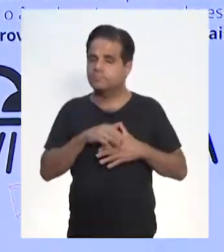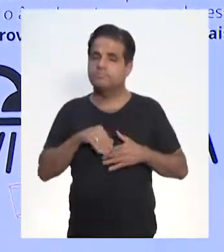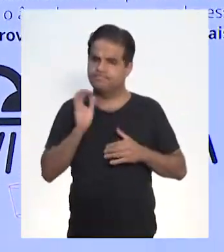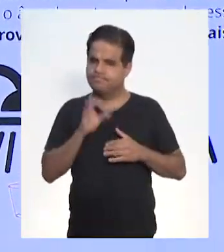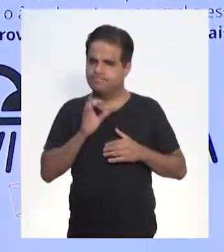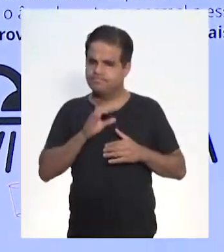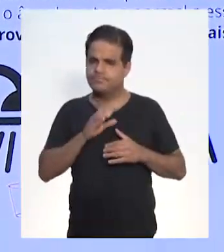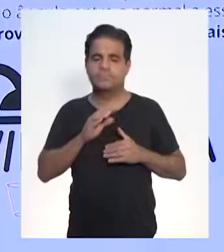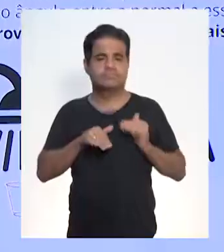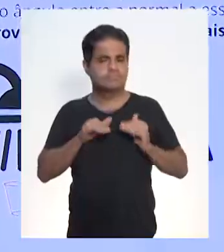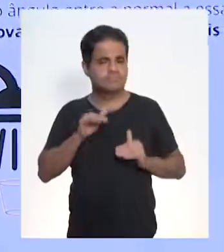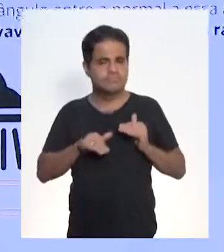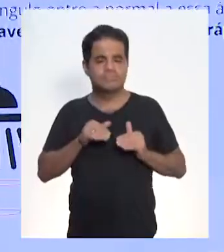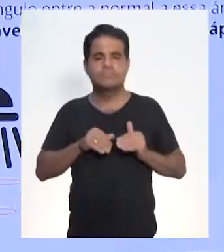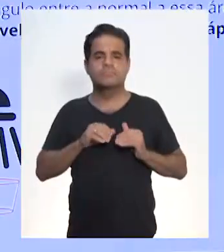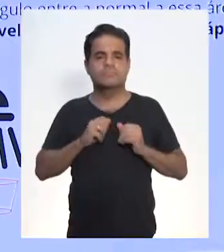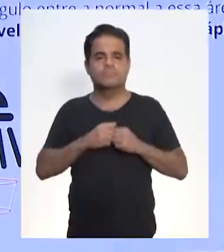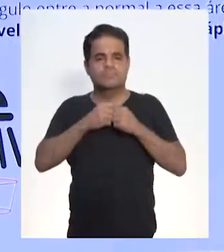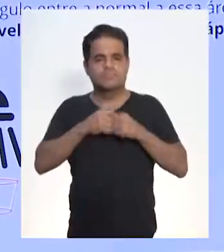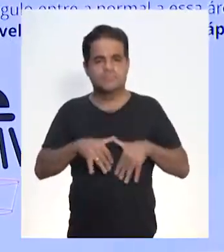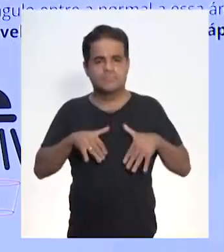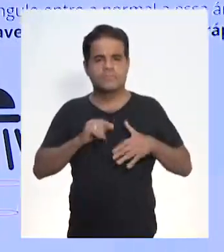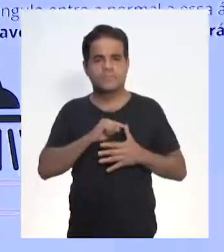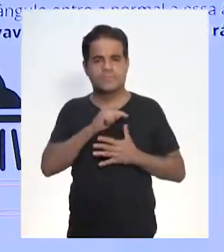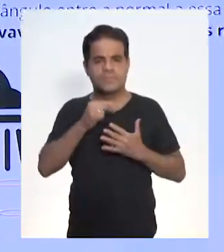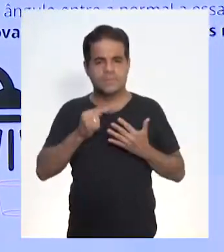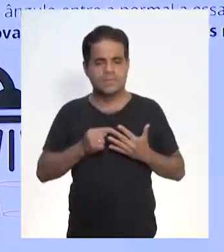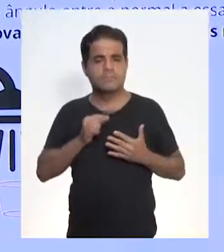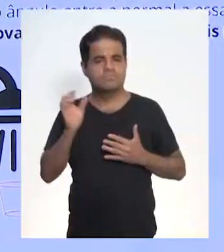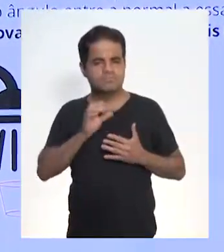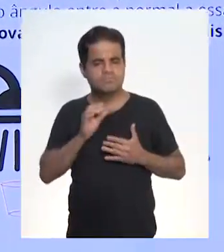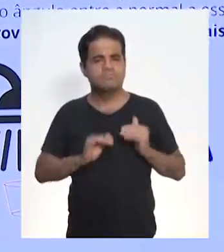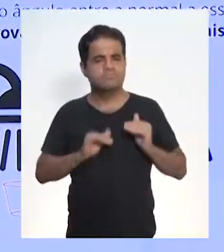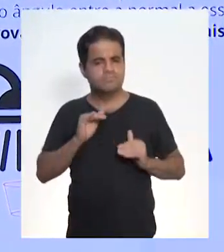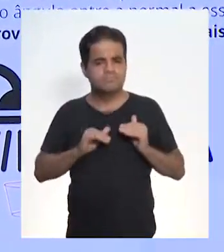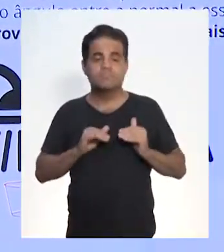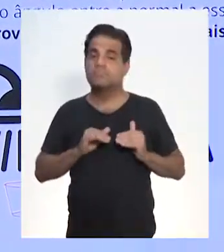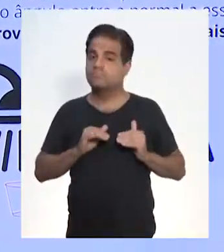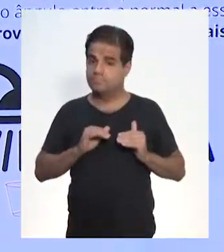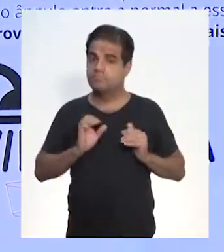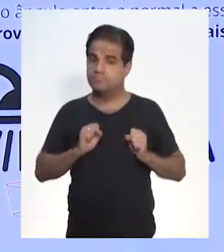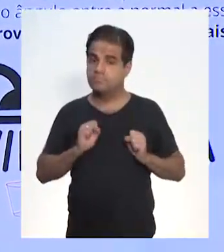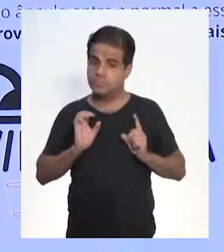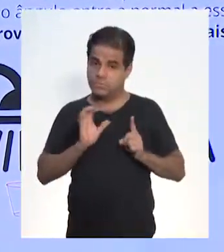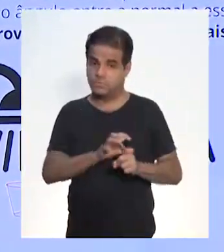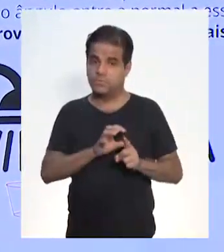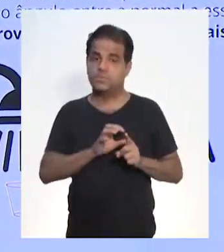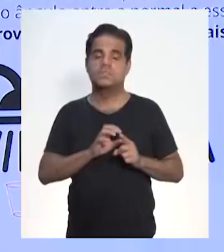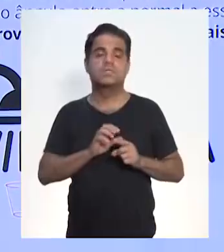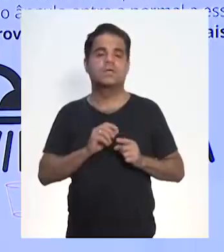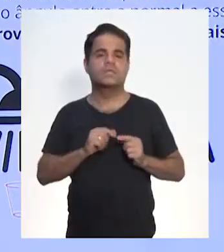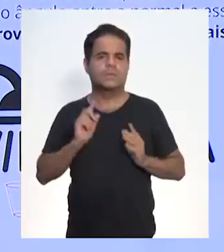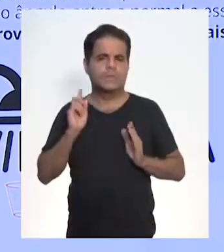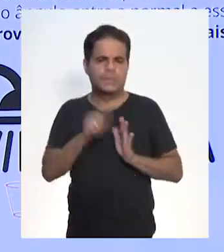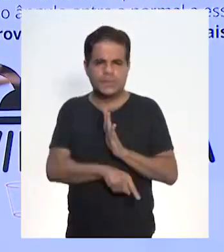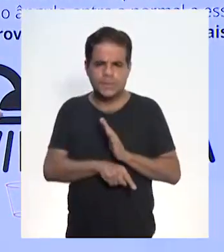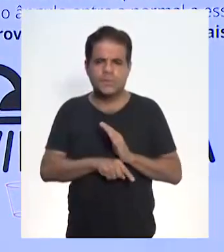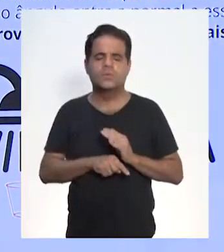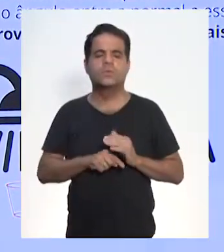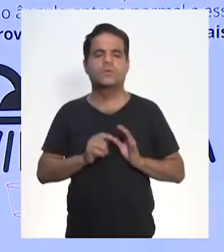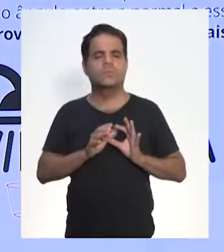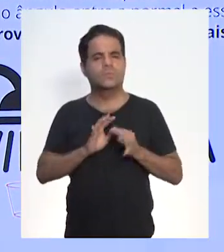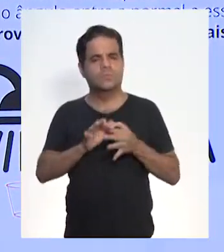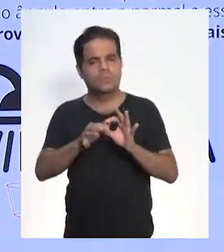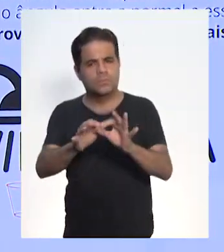velocidade em que varia o fluxo magnético a cada segundo, né, a velocidade que isso está variando, isso também influencia na intensidade, né, da